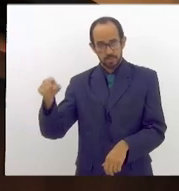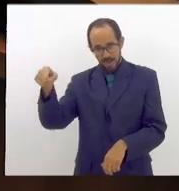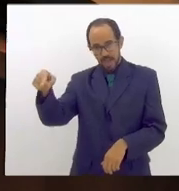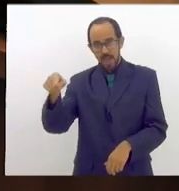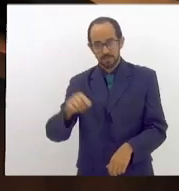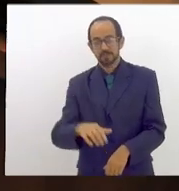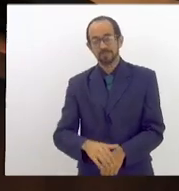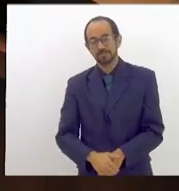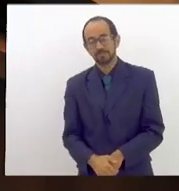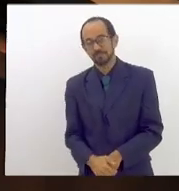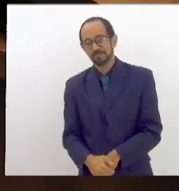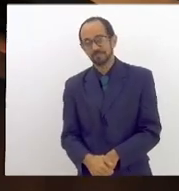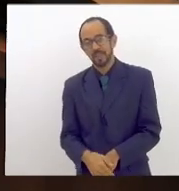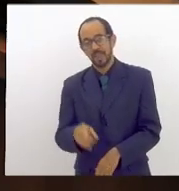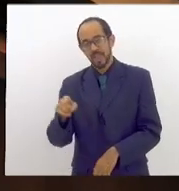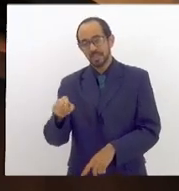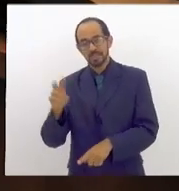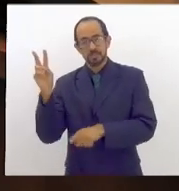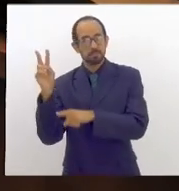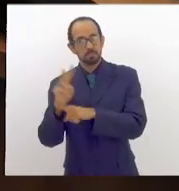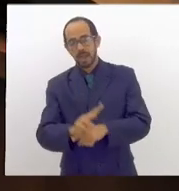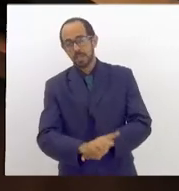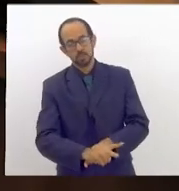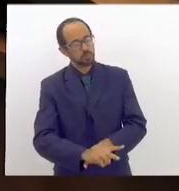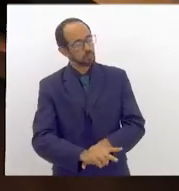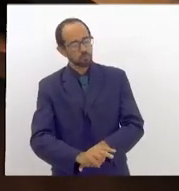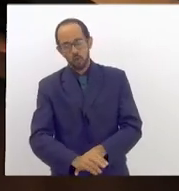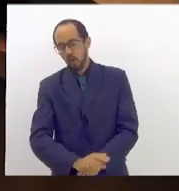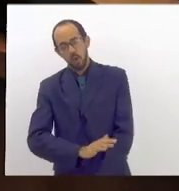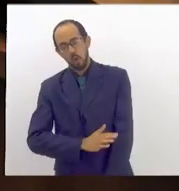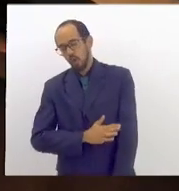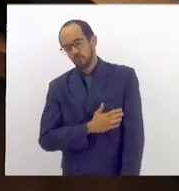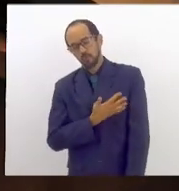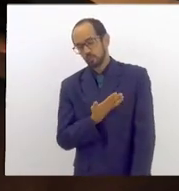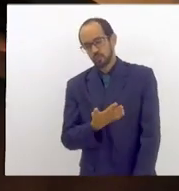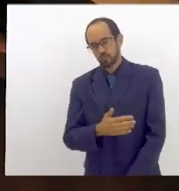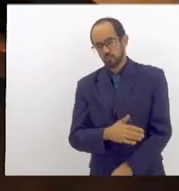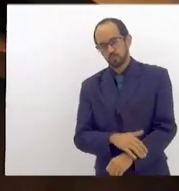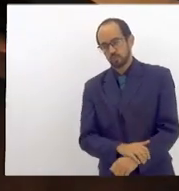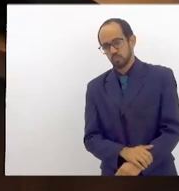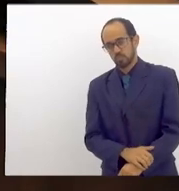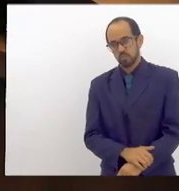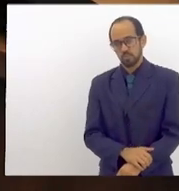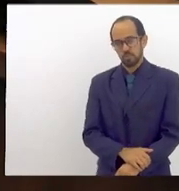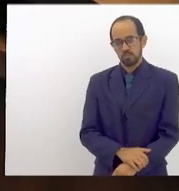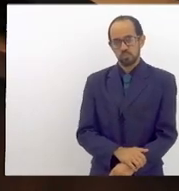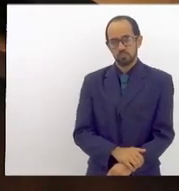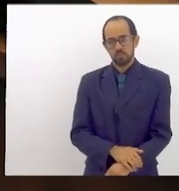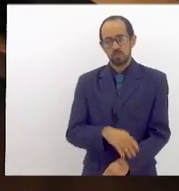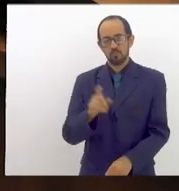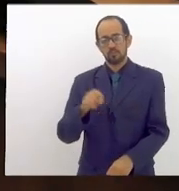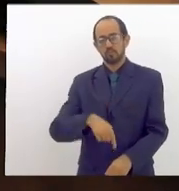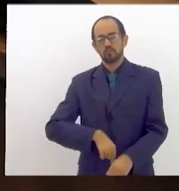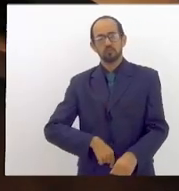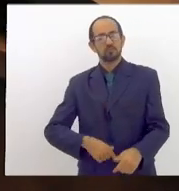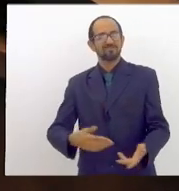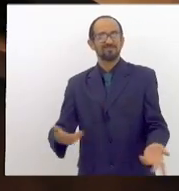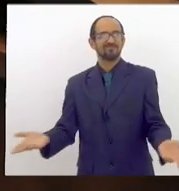esse empréstimo foi um esbulho esse empréstimo foi indecoroso